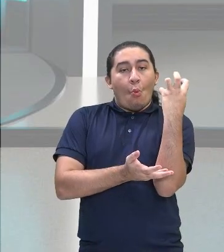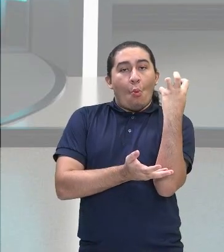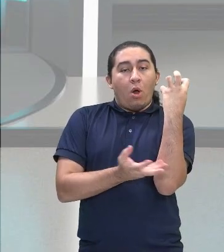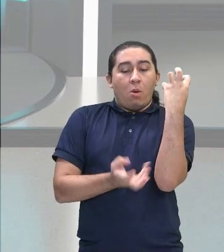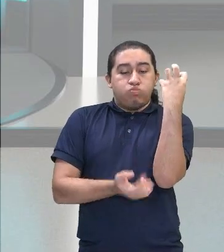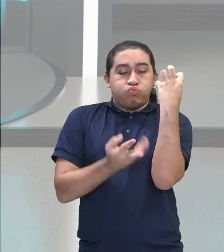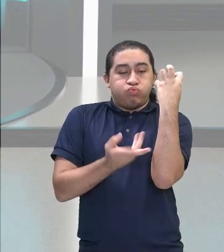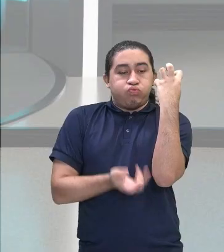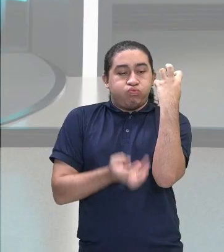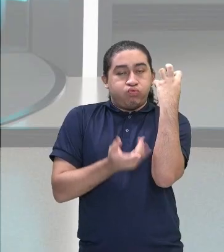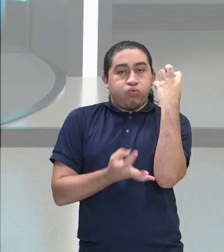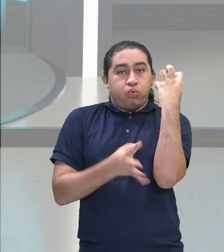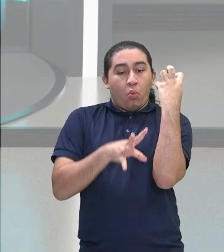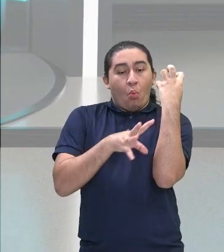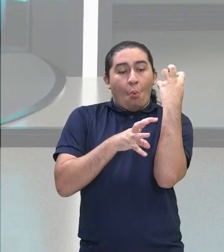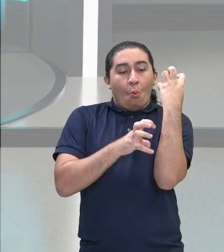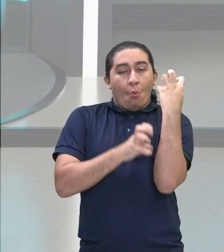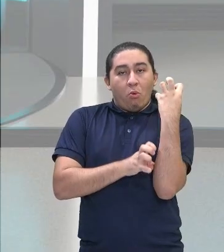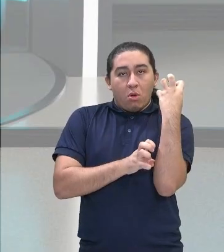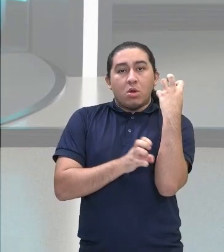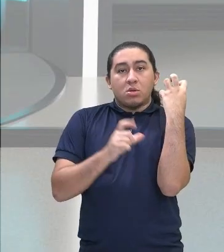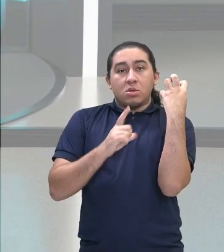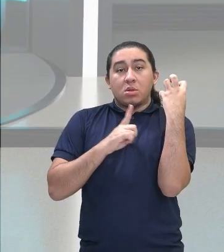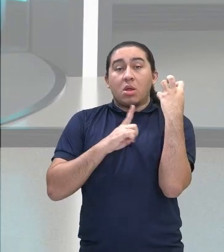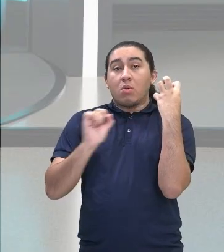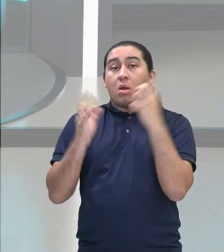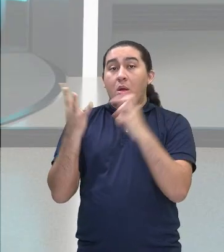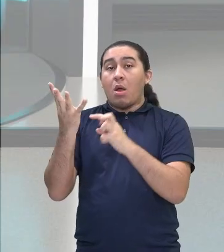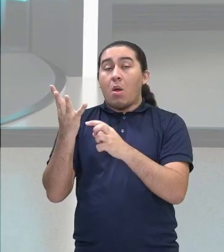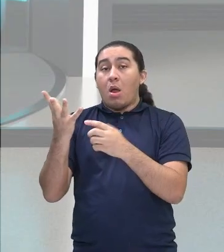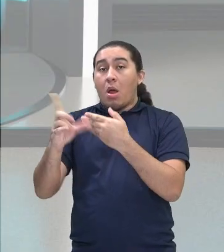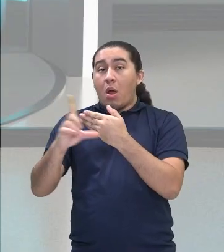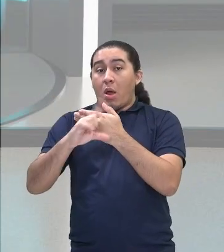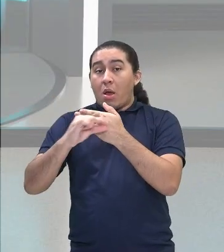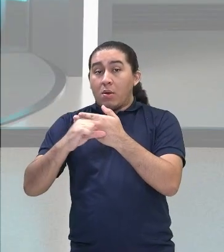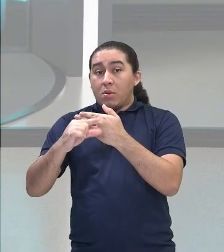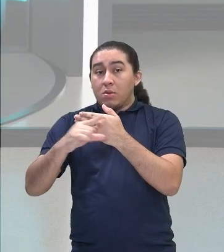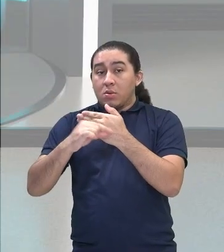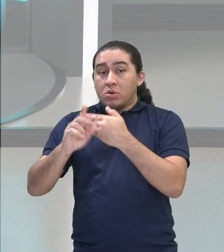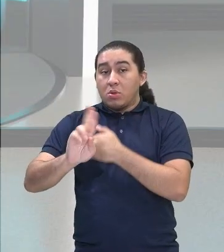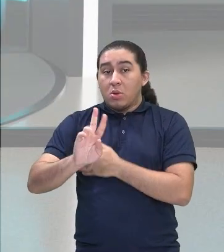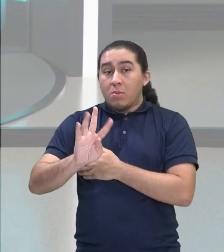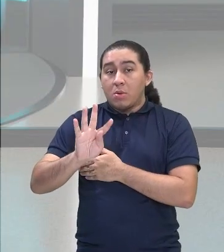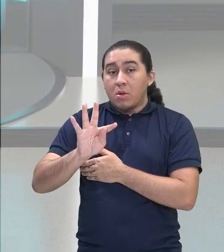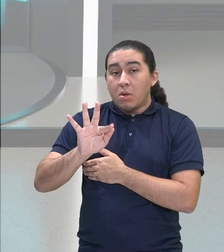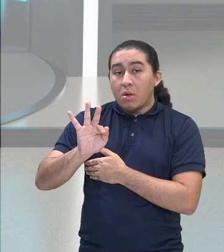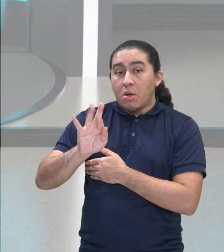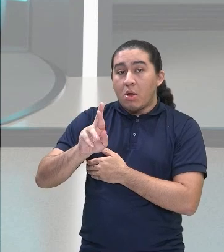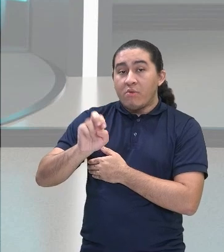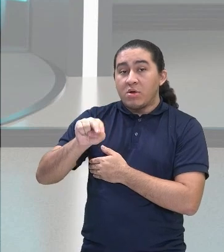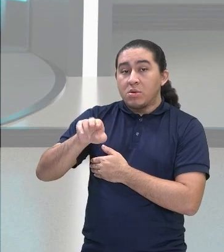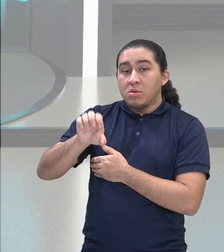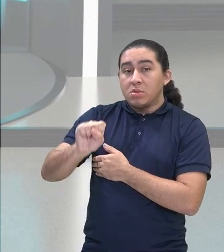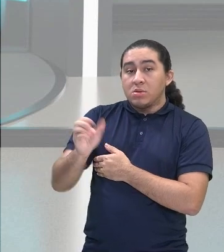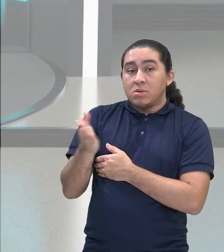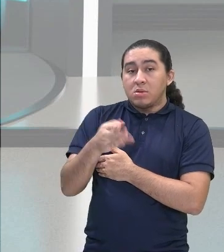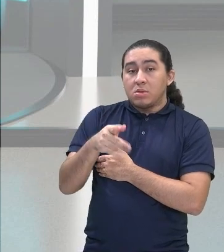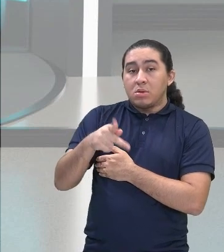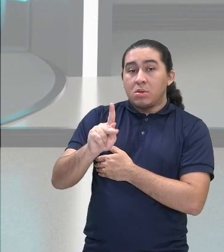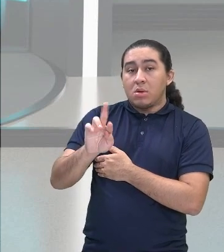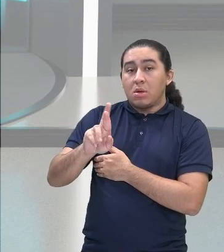queimados, que foi produzido por um artista, Franz Krajberg, que foi um polonês que se